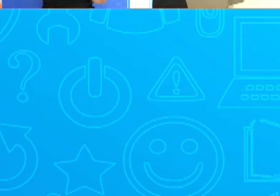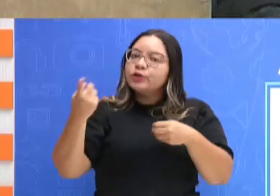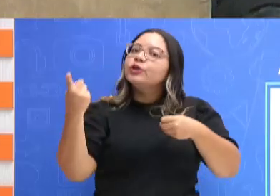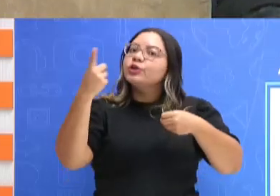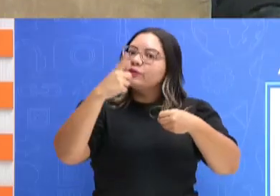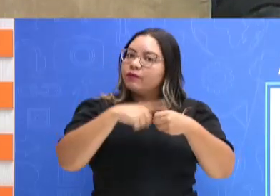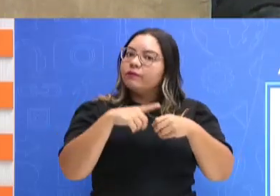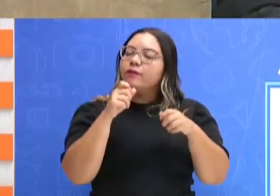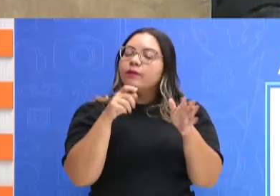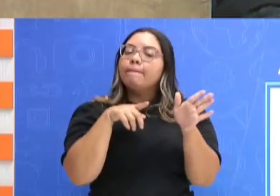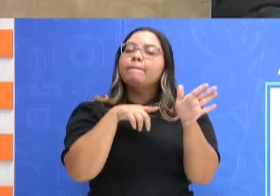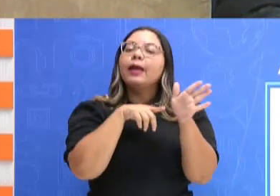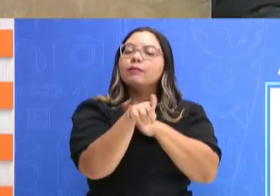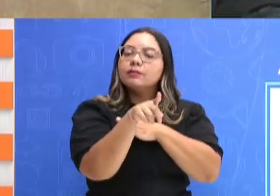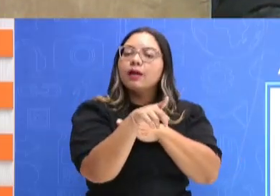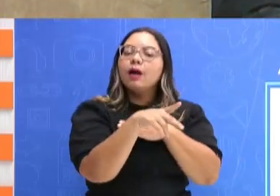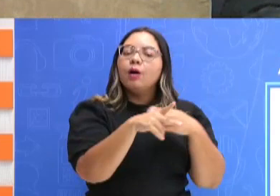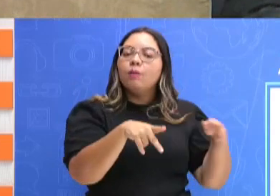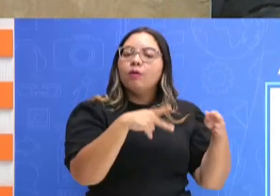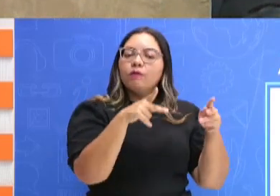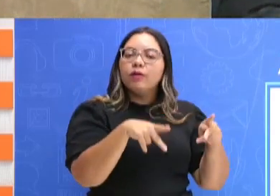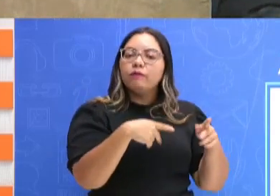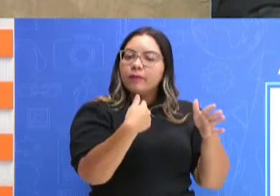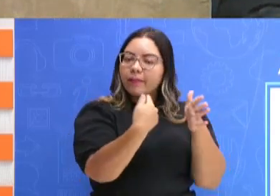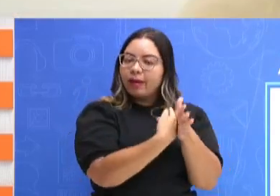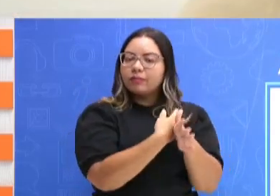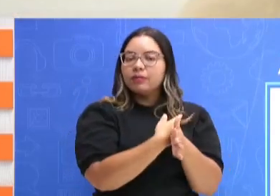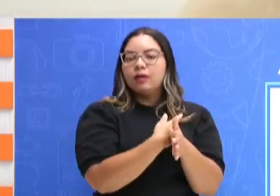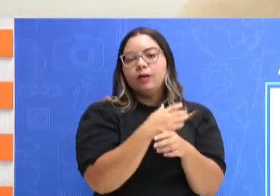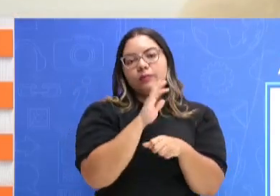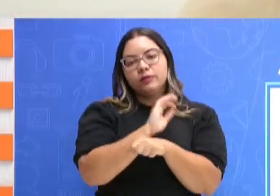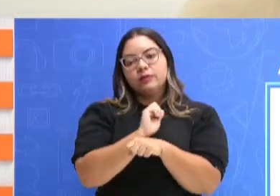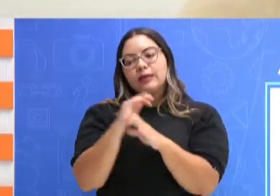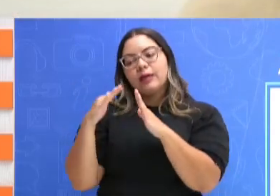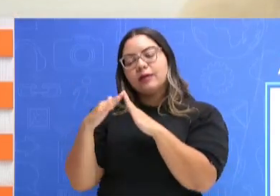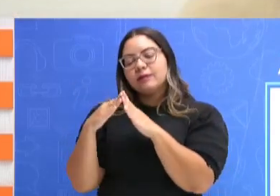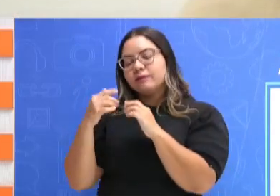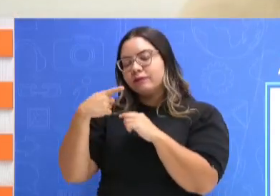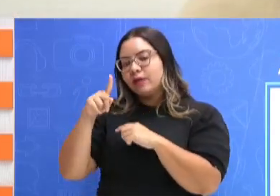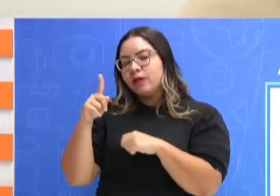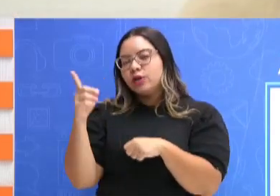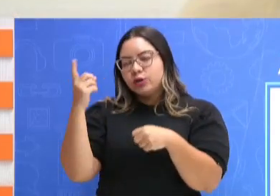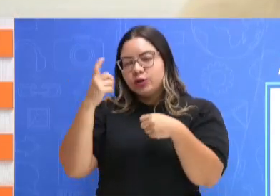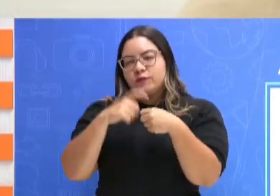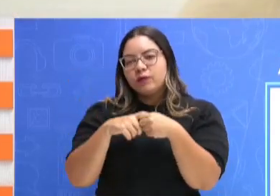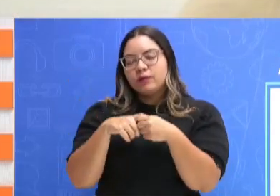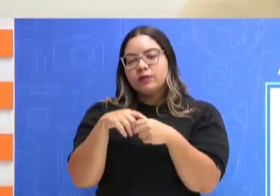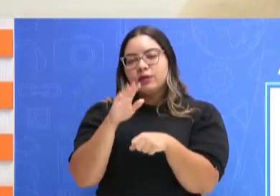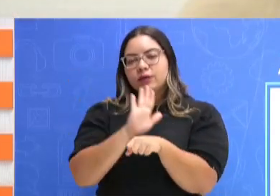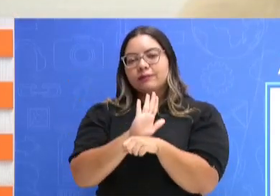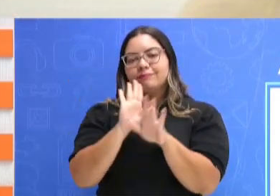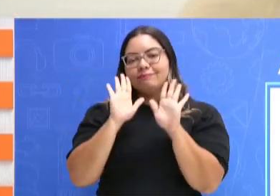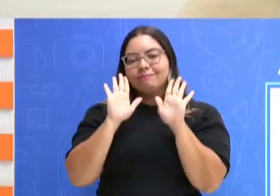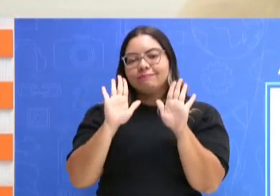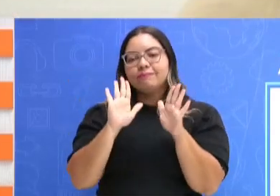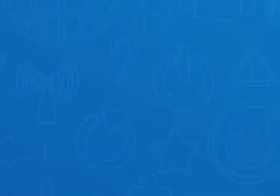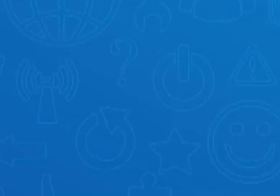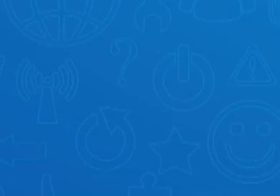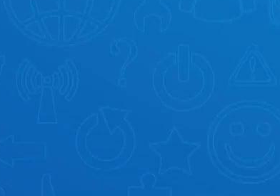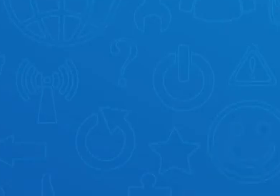tem pergunta do povo na rua, tá bom? Peço a você de casa que não saia daí por nada nesse mundo, a gente volta já já.